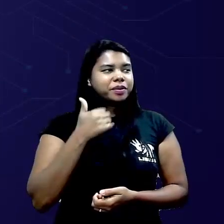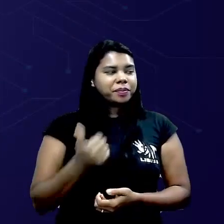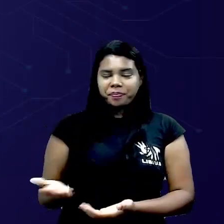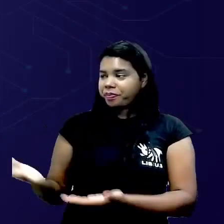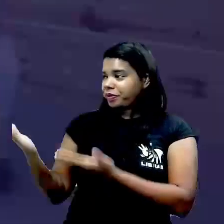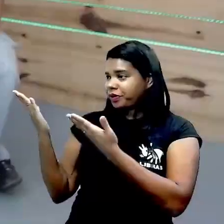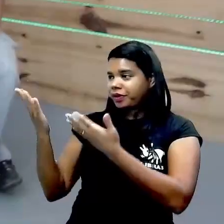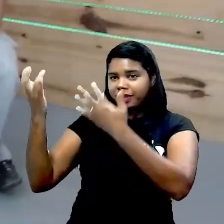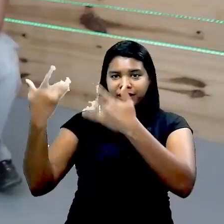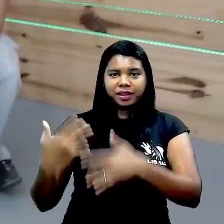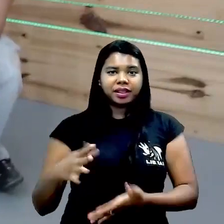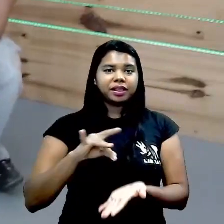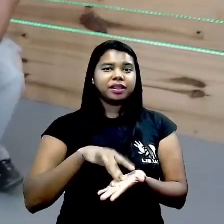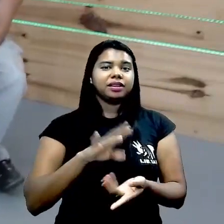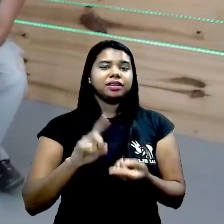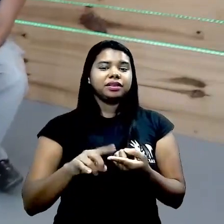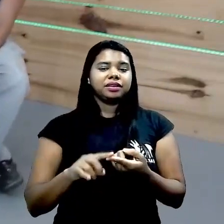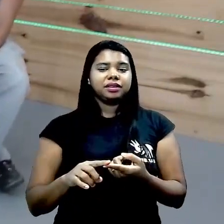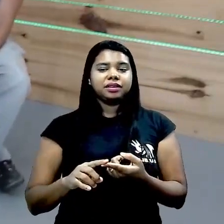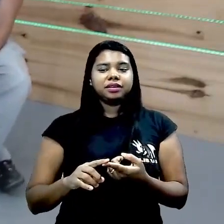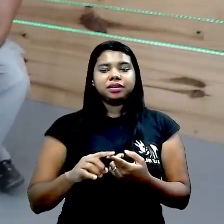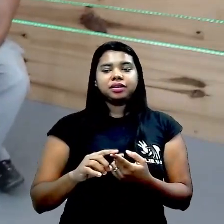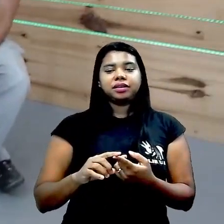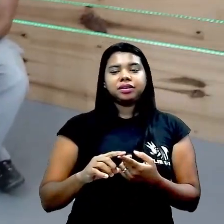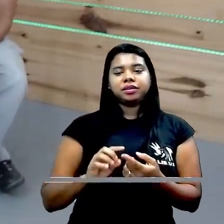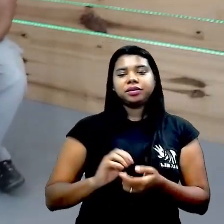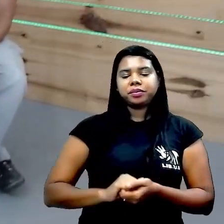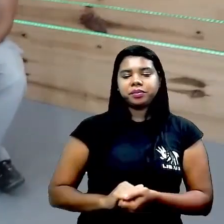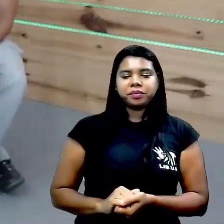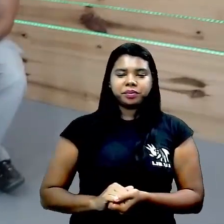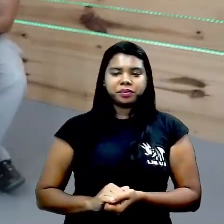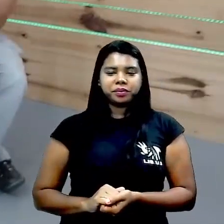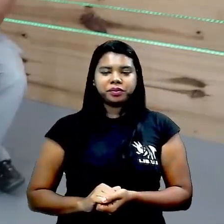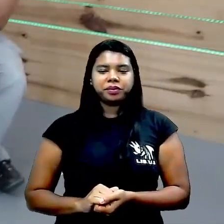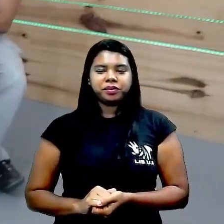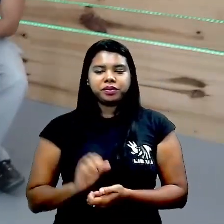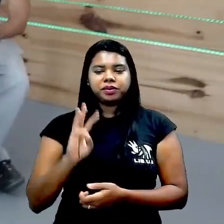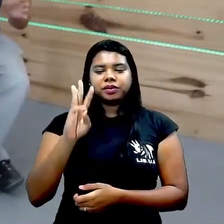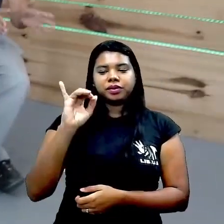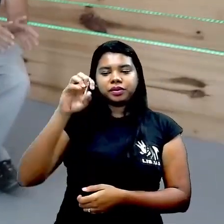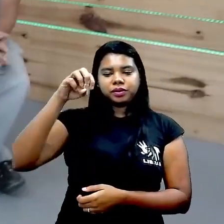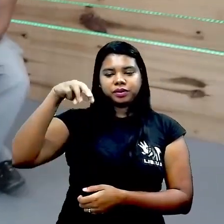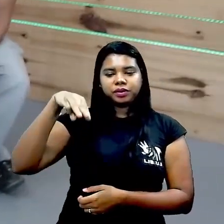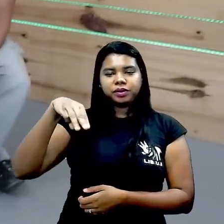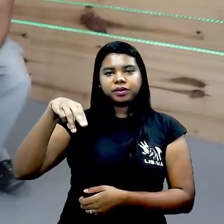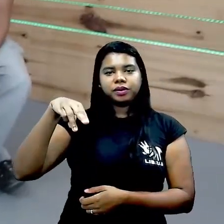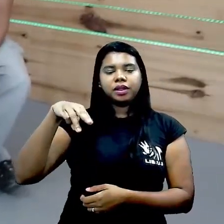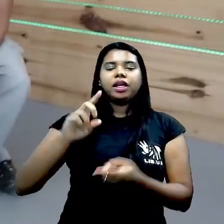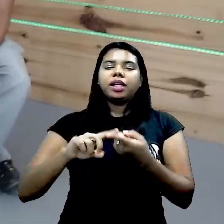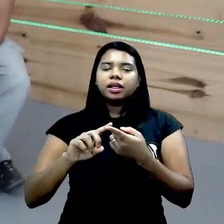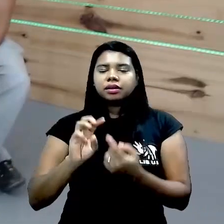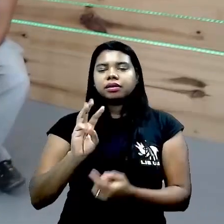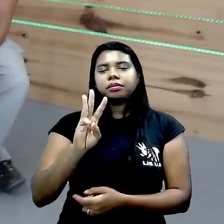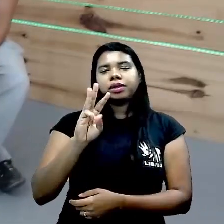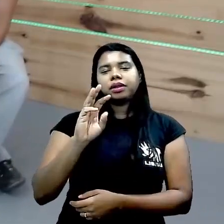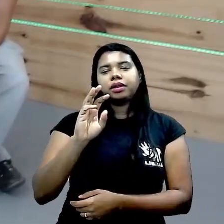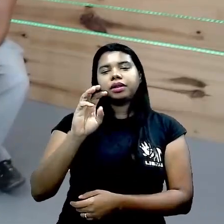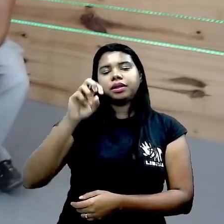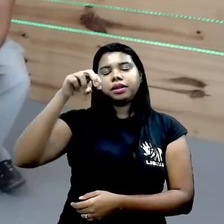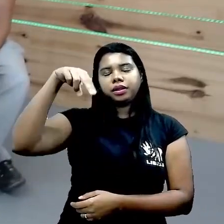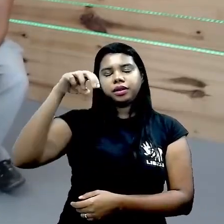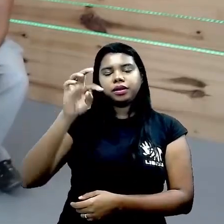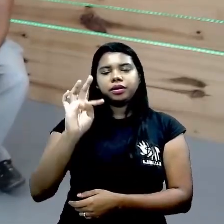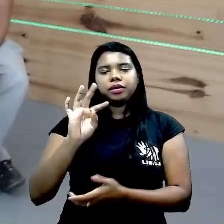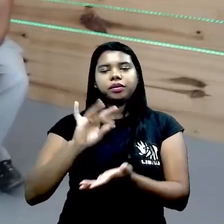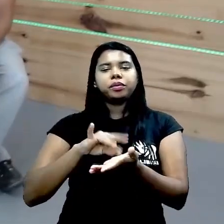justamente porque no caso do Unity, a compilação e a depuração fica a cargo da Unity. A gente utiliza